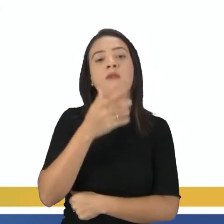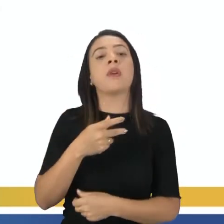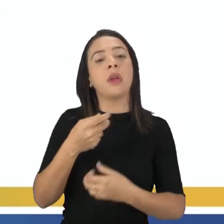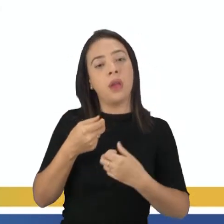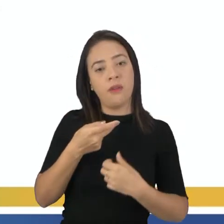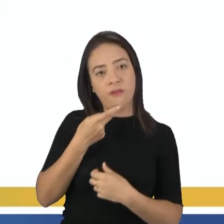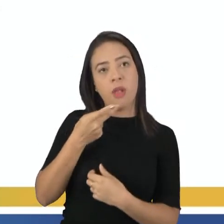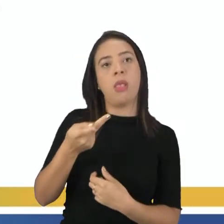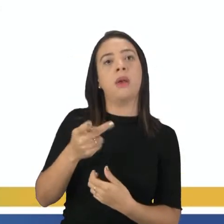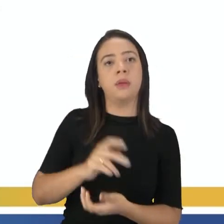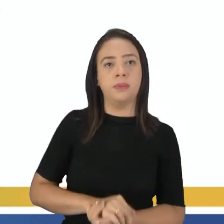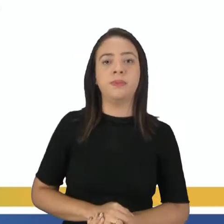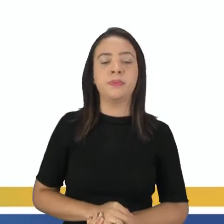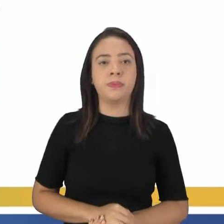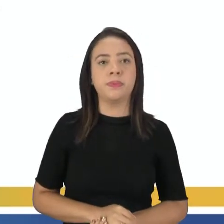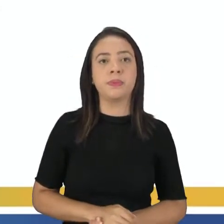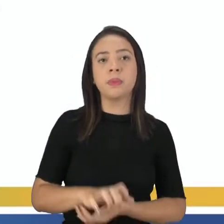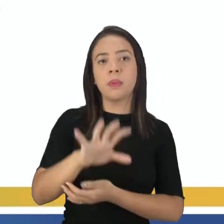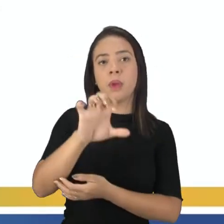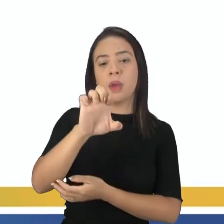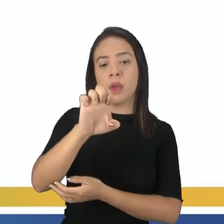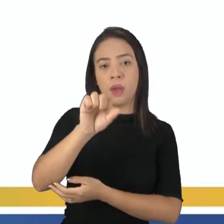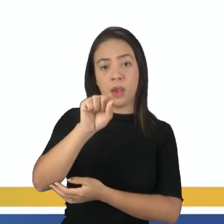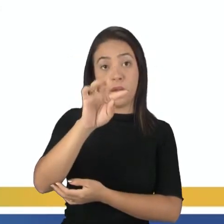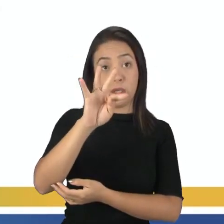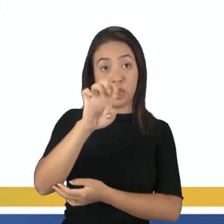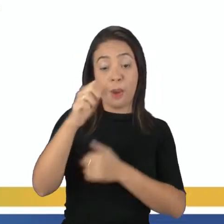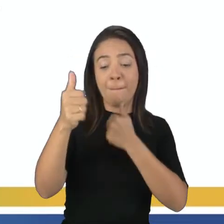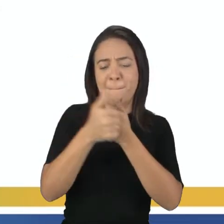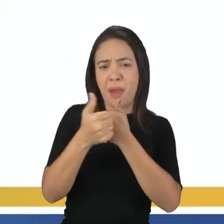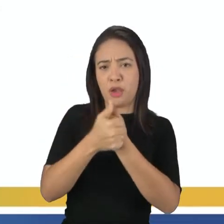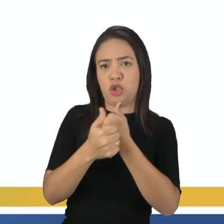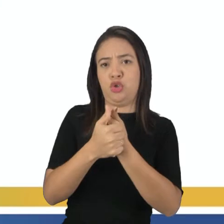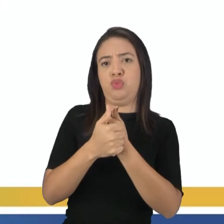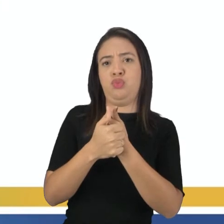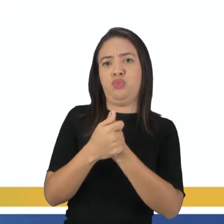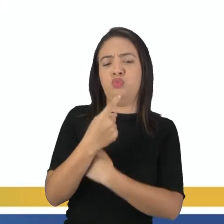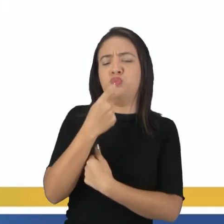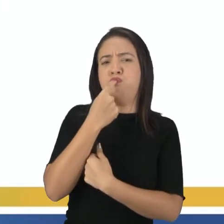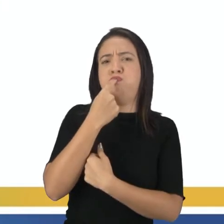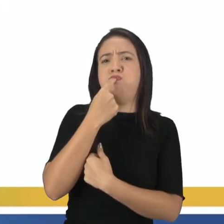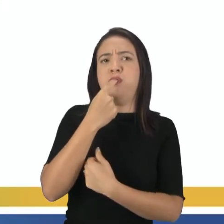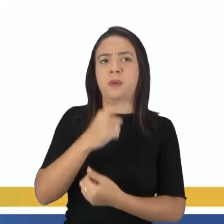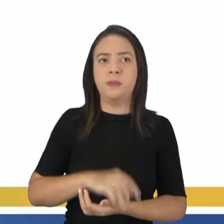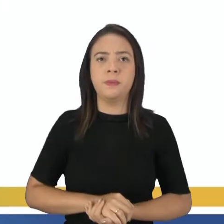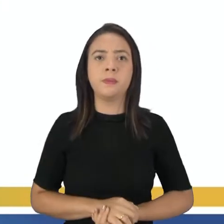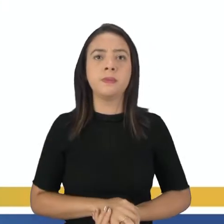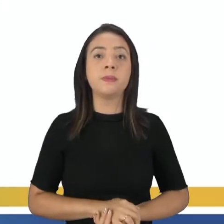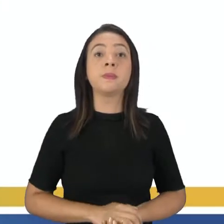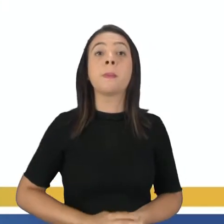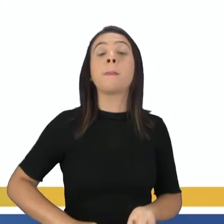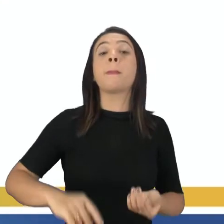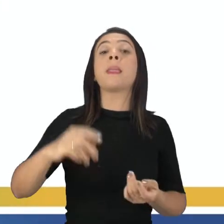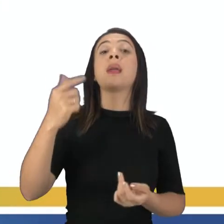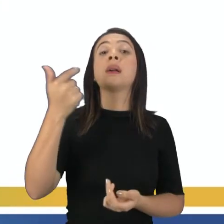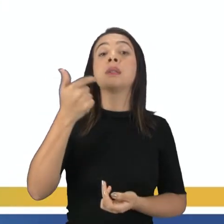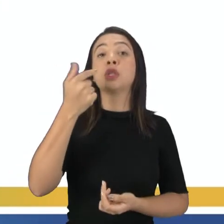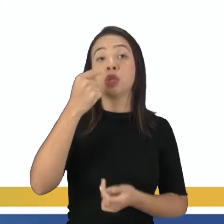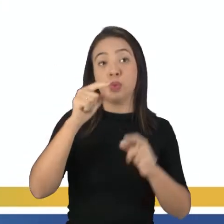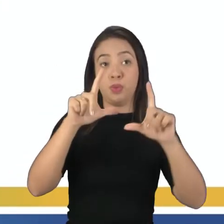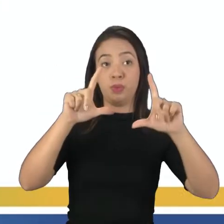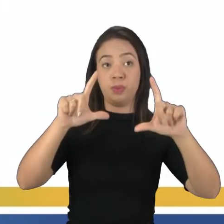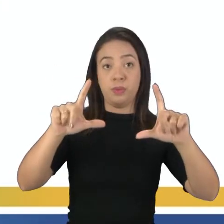este, significa dizer que o objeto está próximo de mim, certo? Vamos para a segunda análise. No segundo quadrinho,